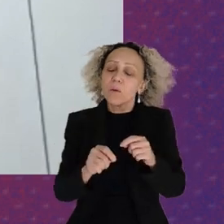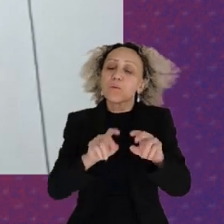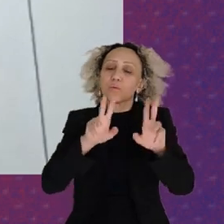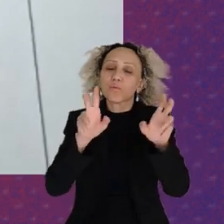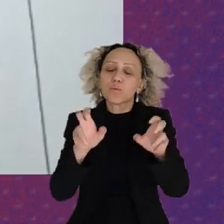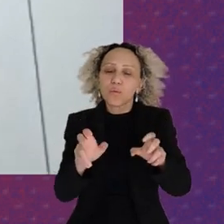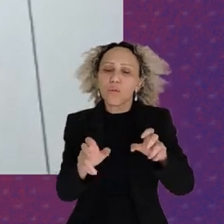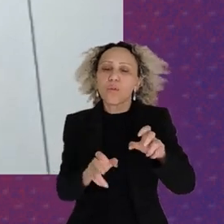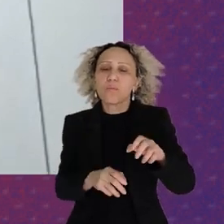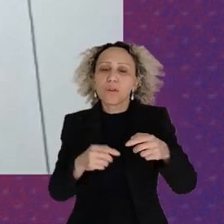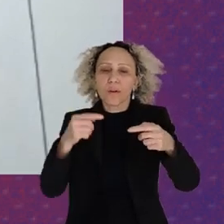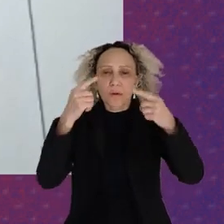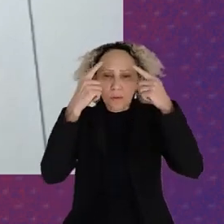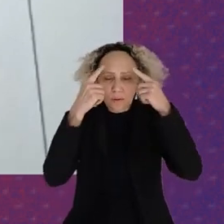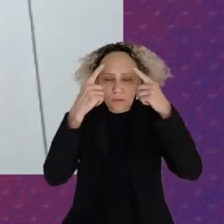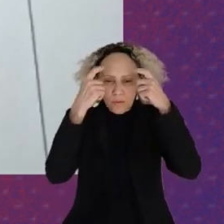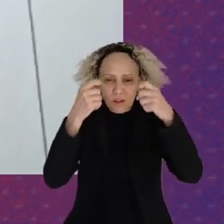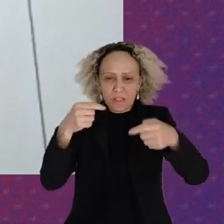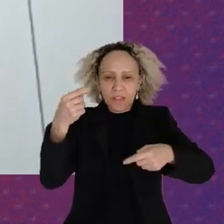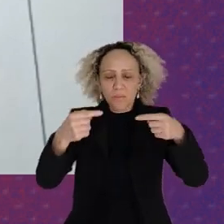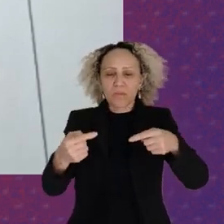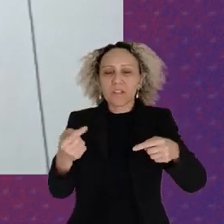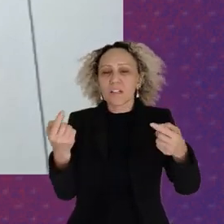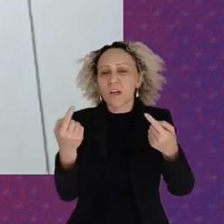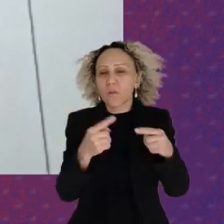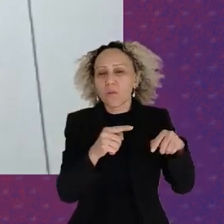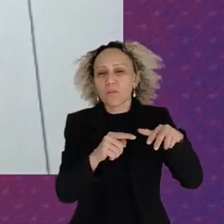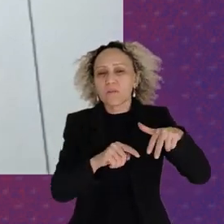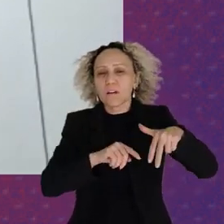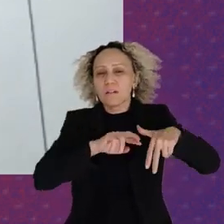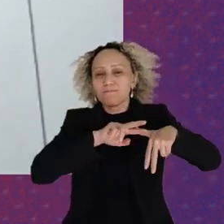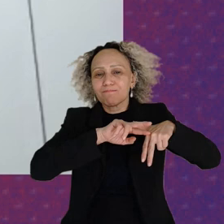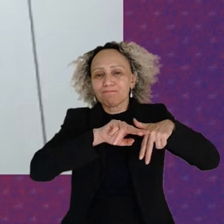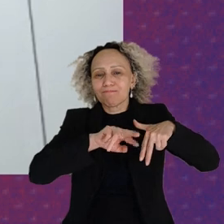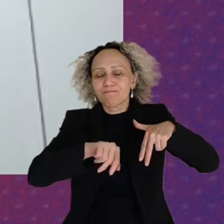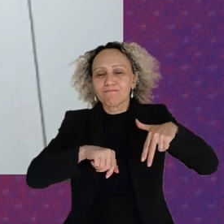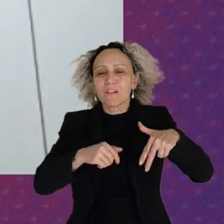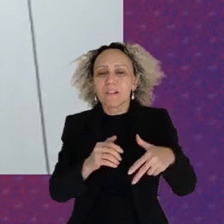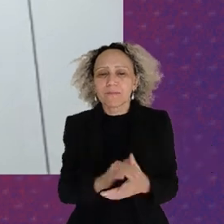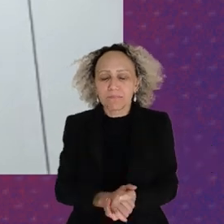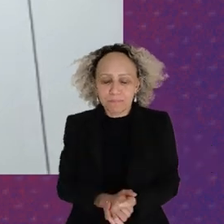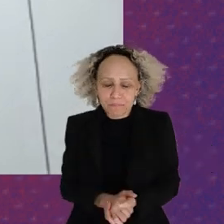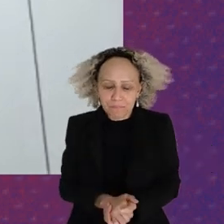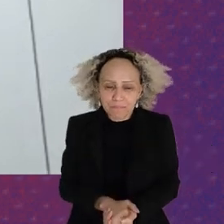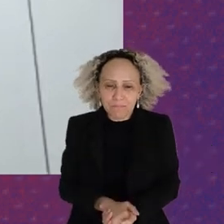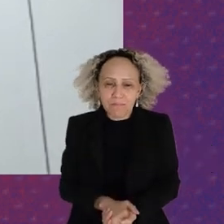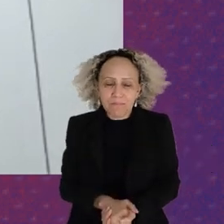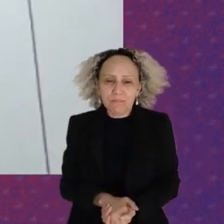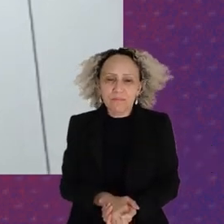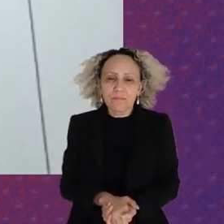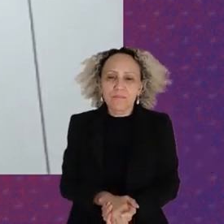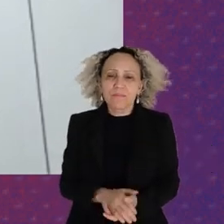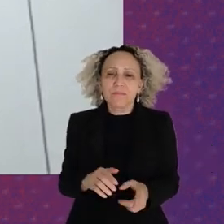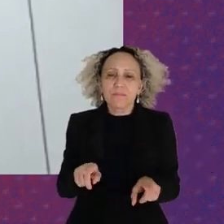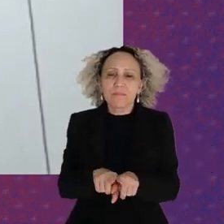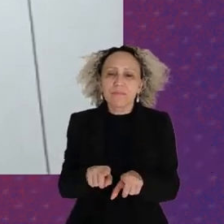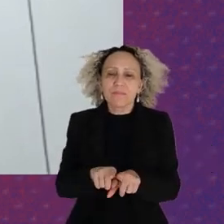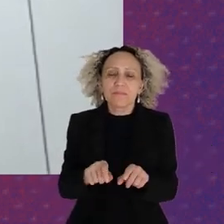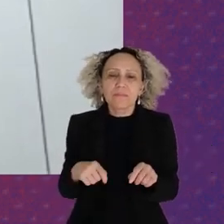muito produtivo, muito valioso o conteúdo dessa escuta. A gente também